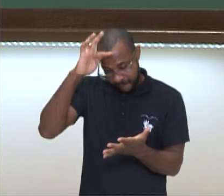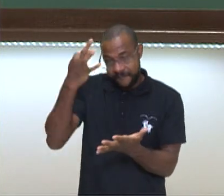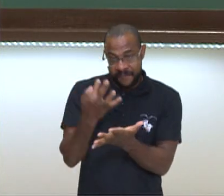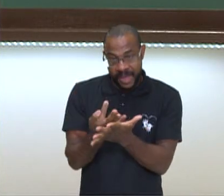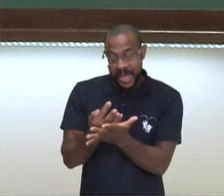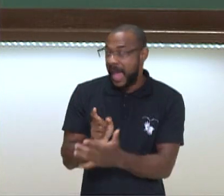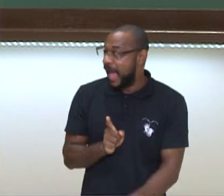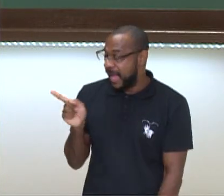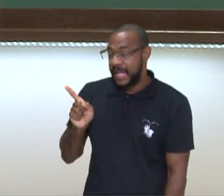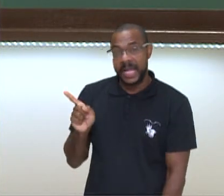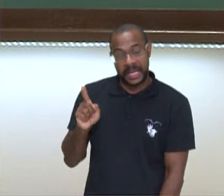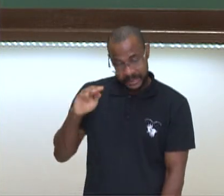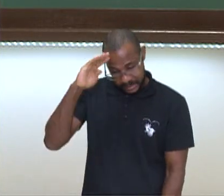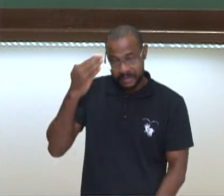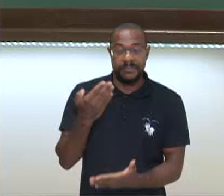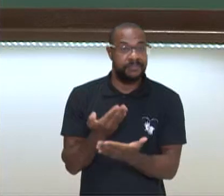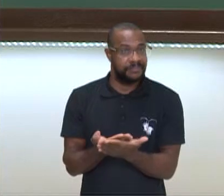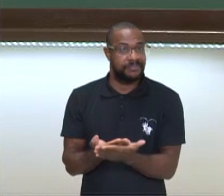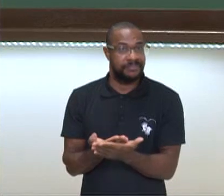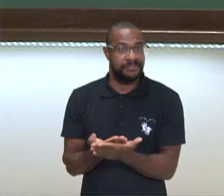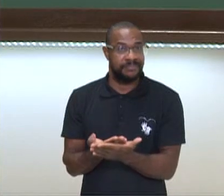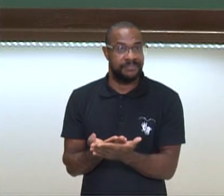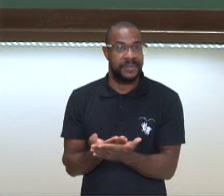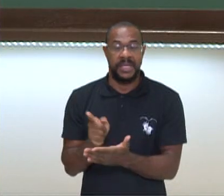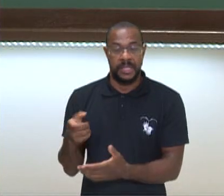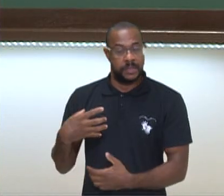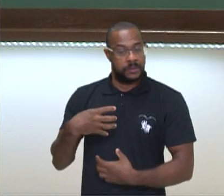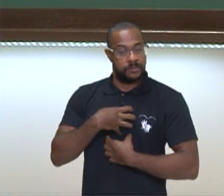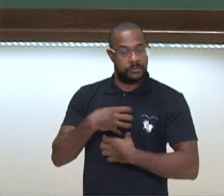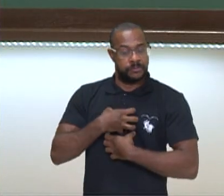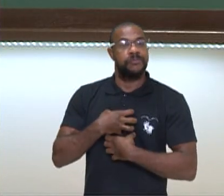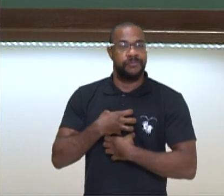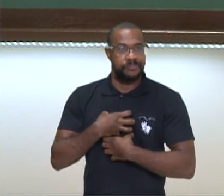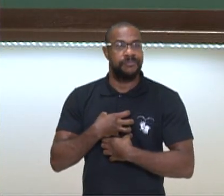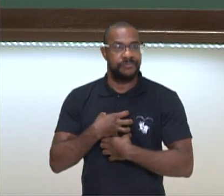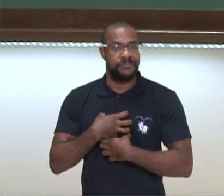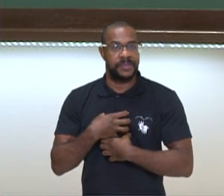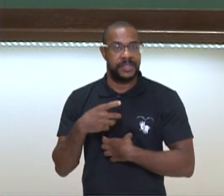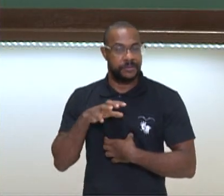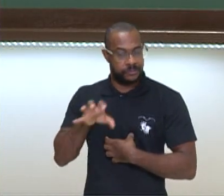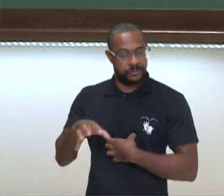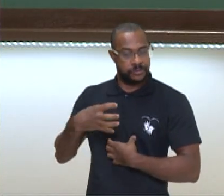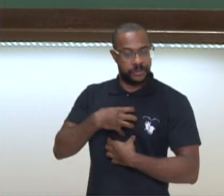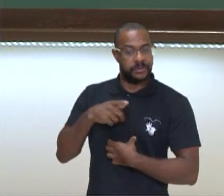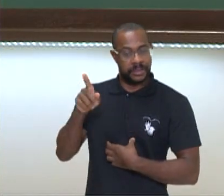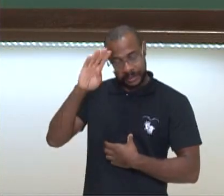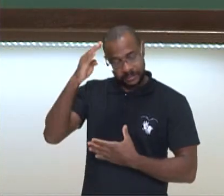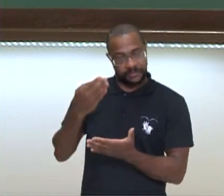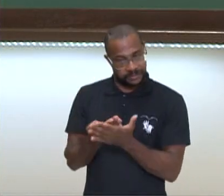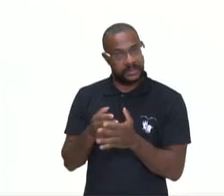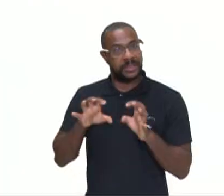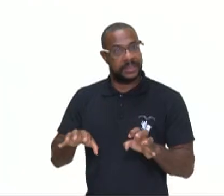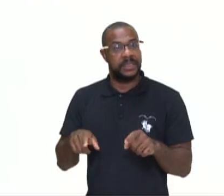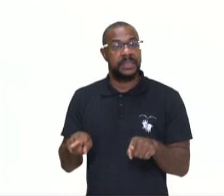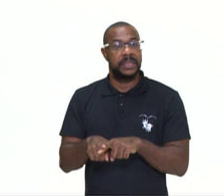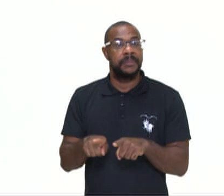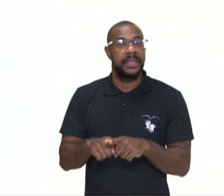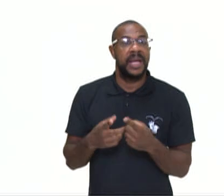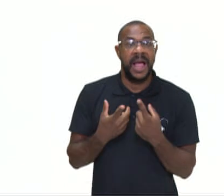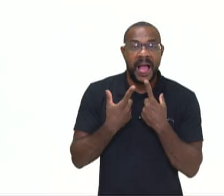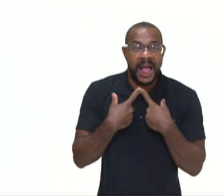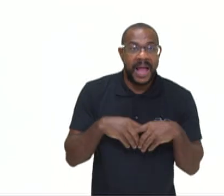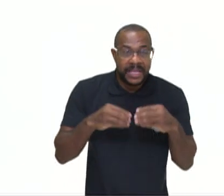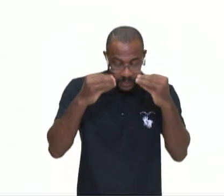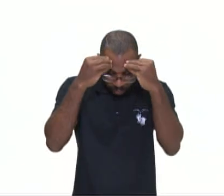acredita nisso, né? Nesse estilo, nessa pureza, nessa forma. E a linguagem, né?